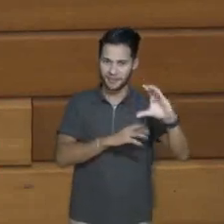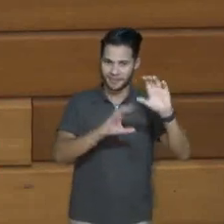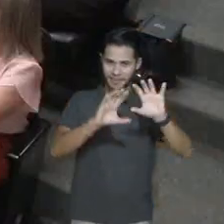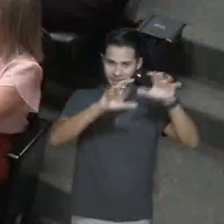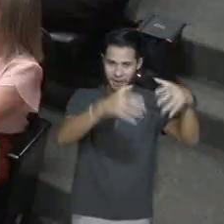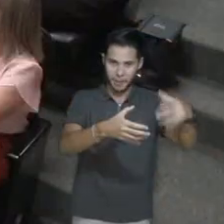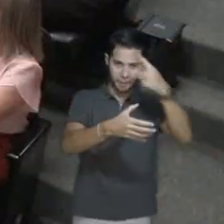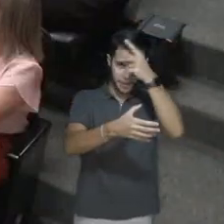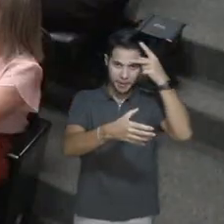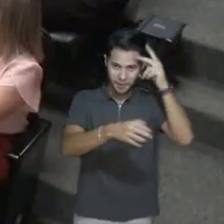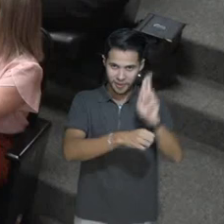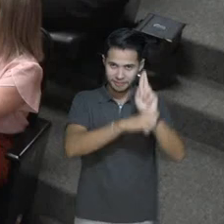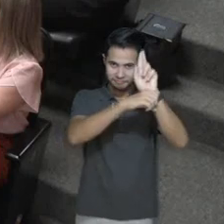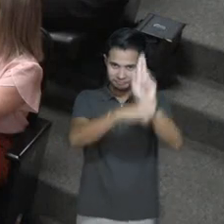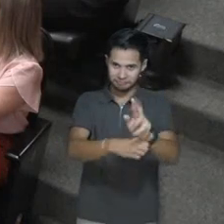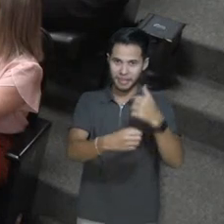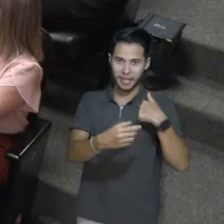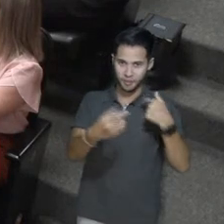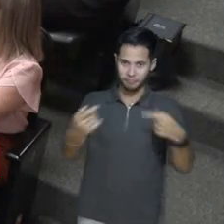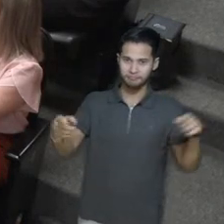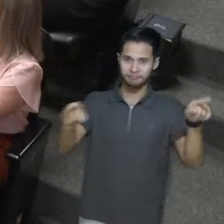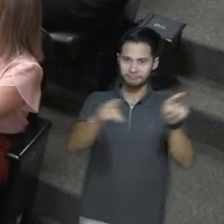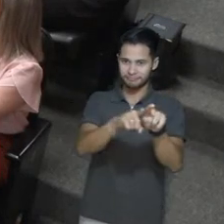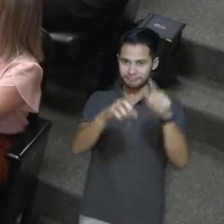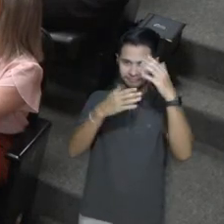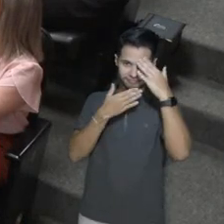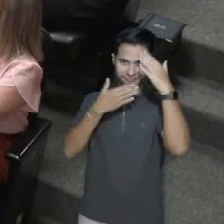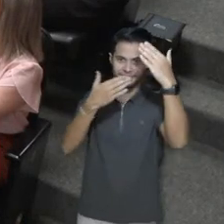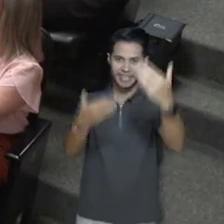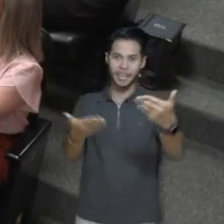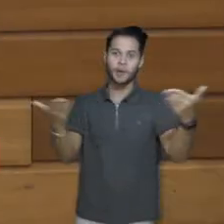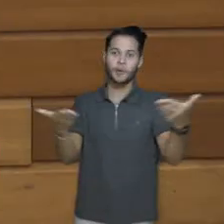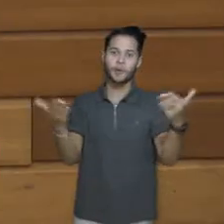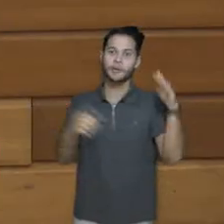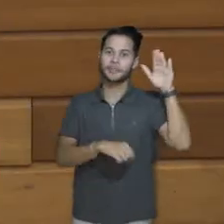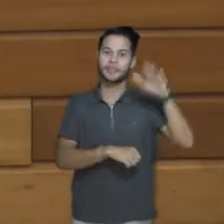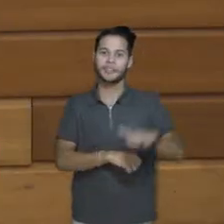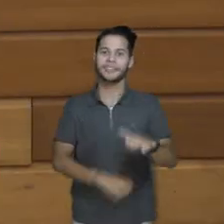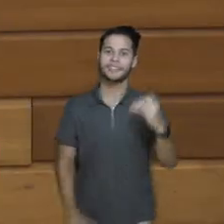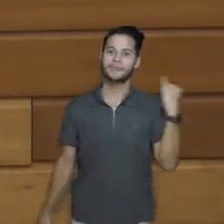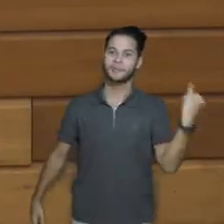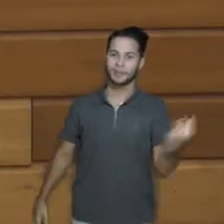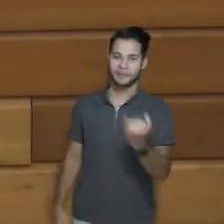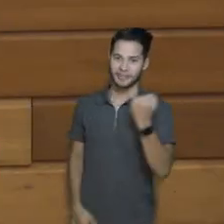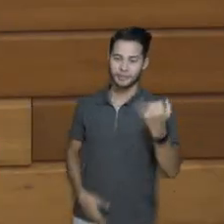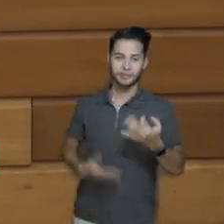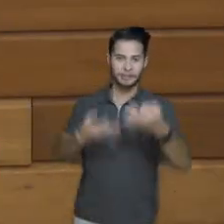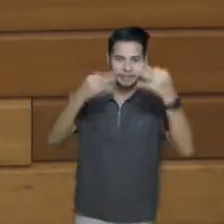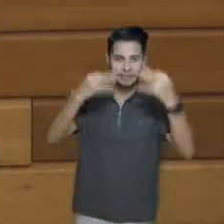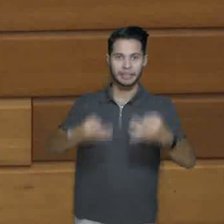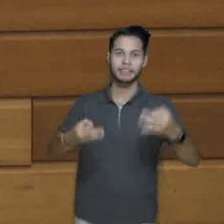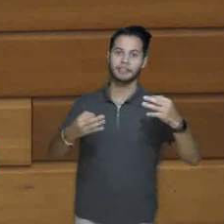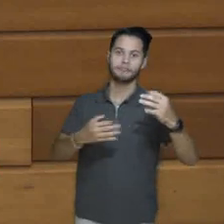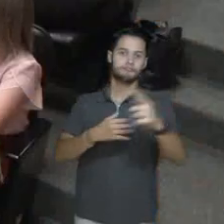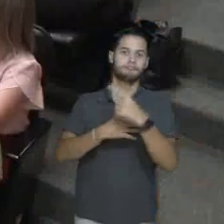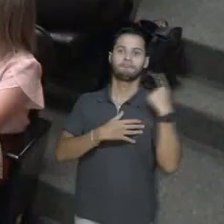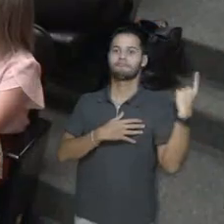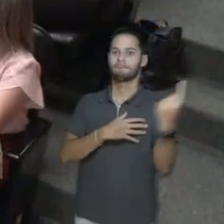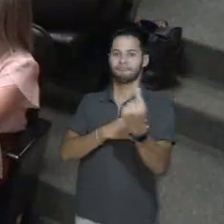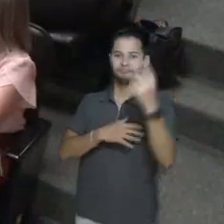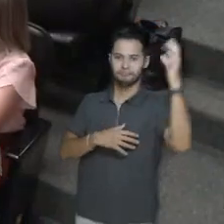representadas muito obrigada é uma tarde muito importante para mim onde eu tenho certeza que teremos muitos aprendizados